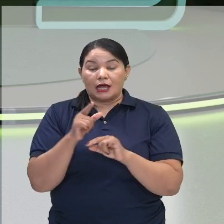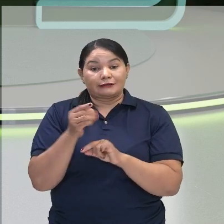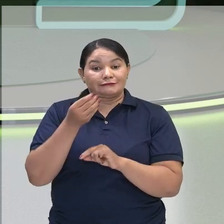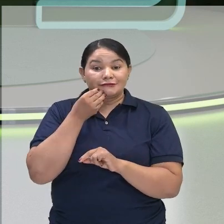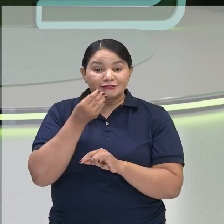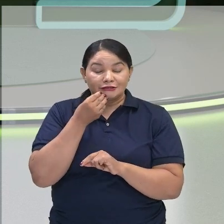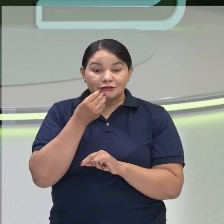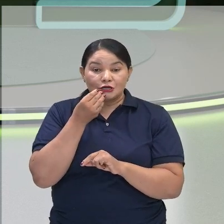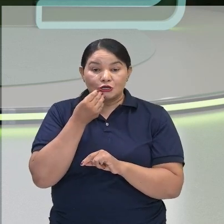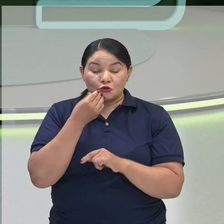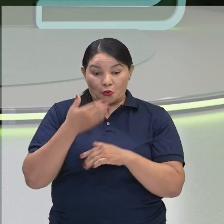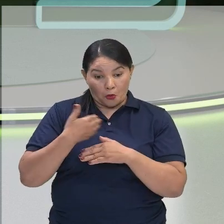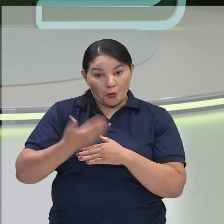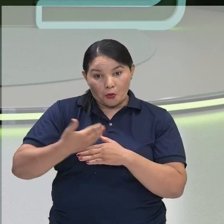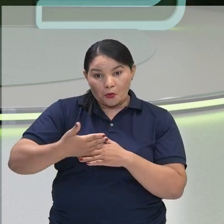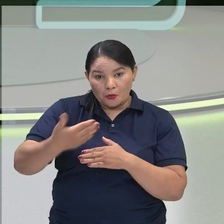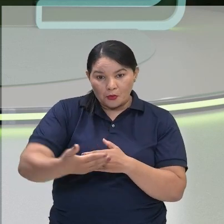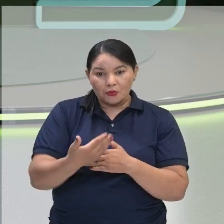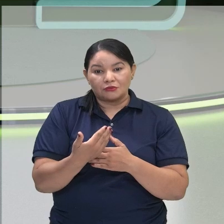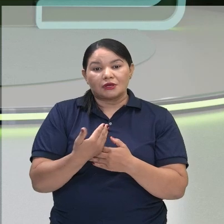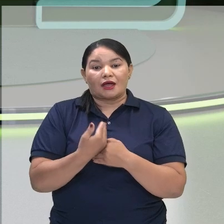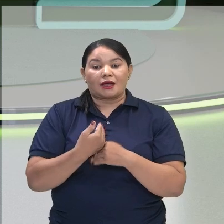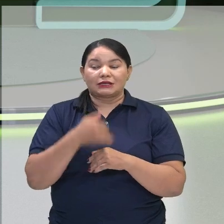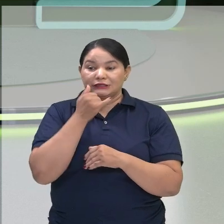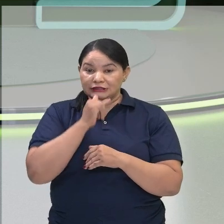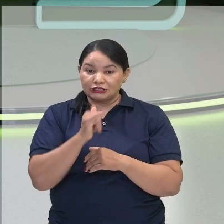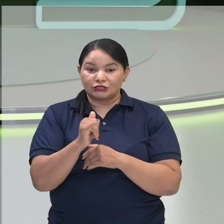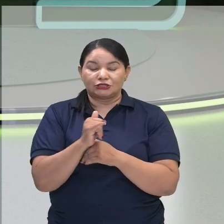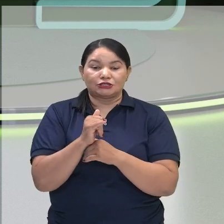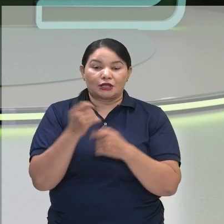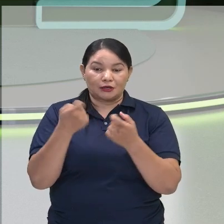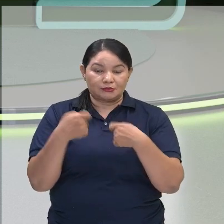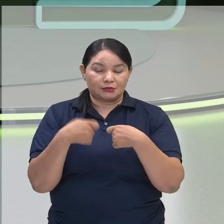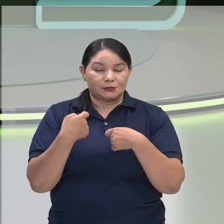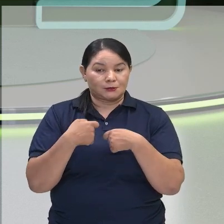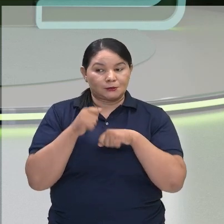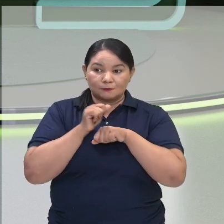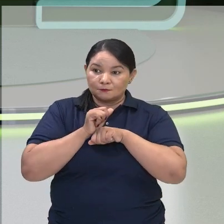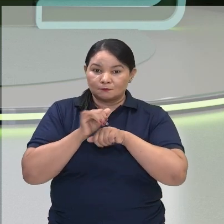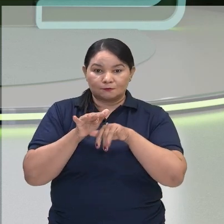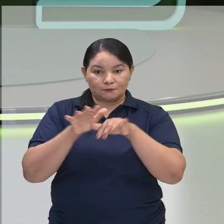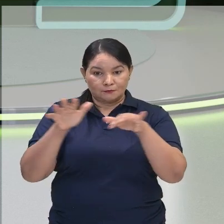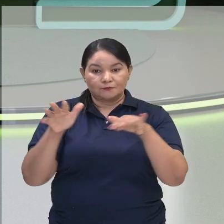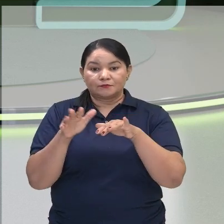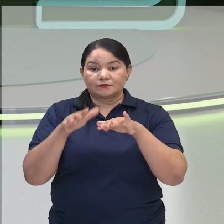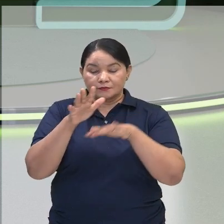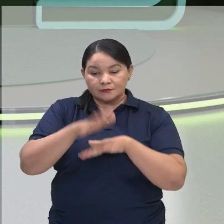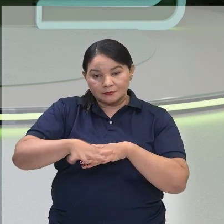alcançar aquela demanda energética que é necessária na nossa região.